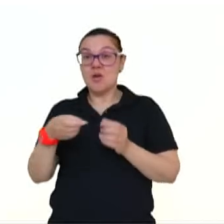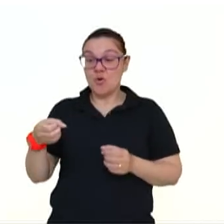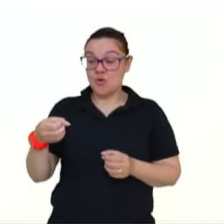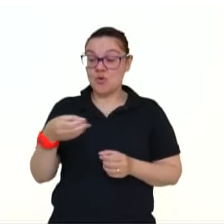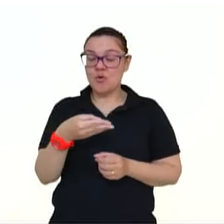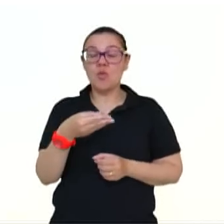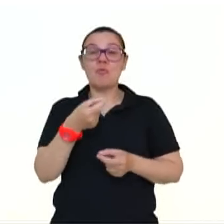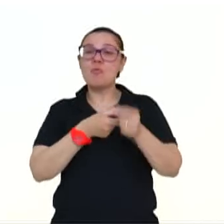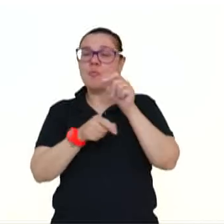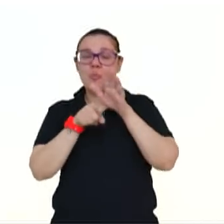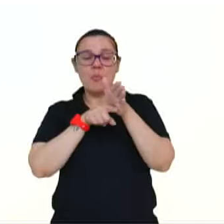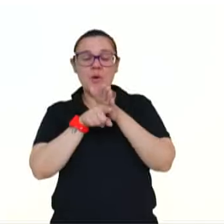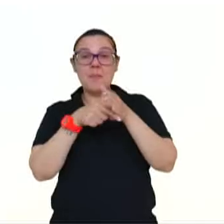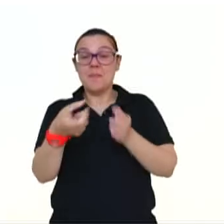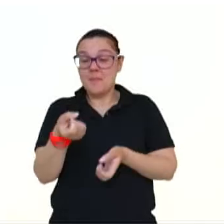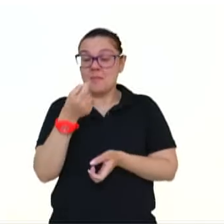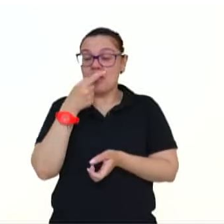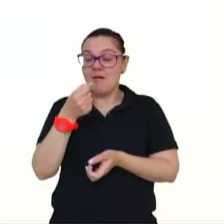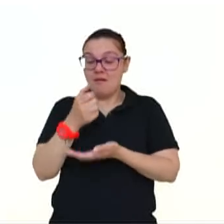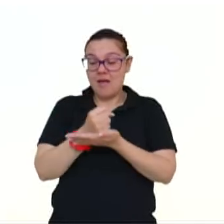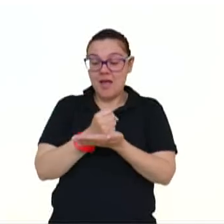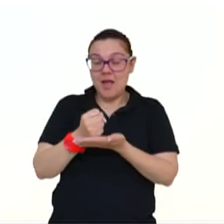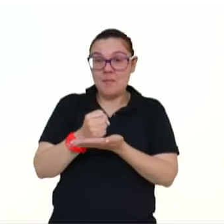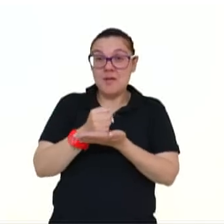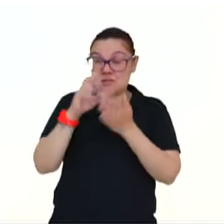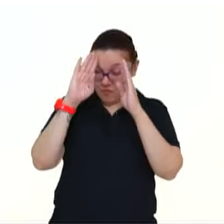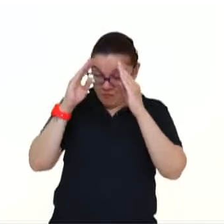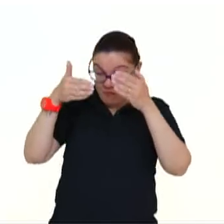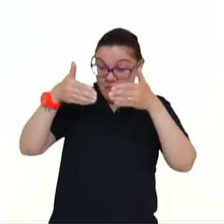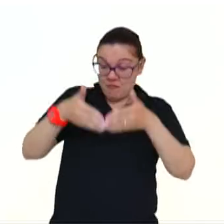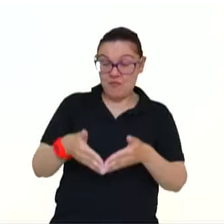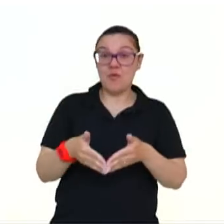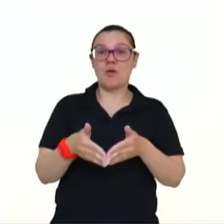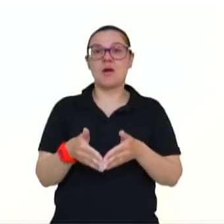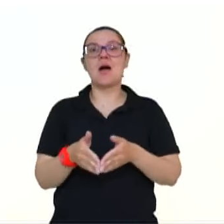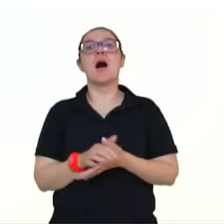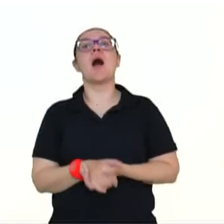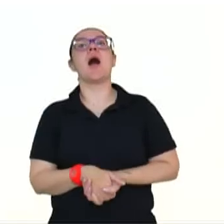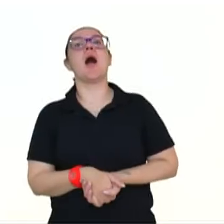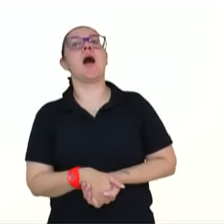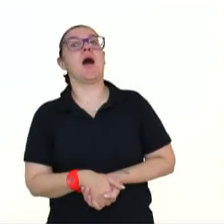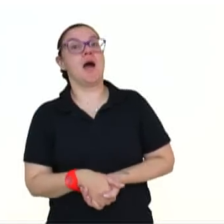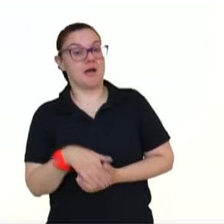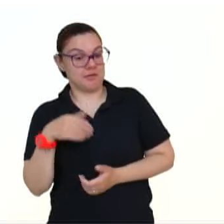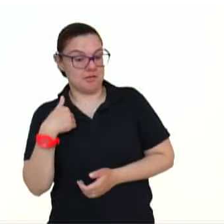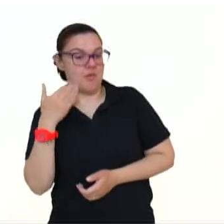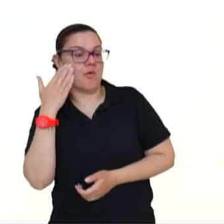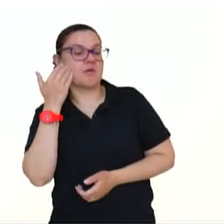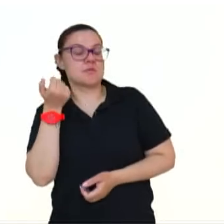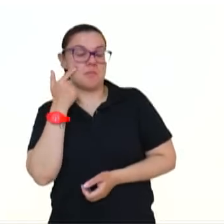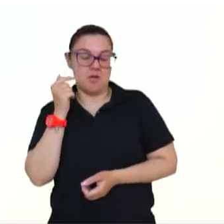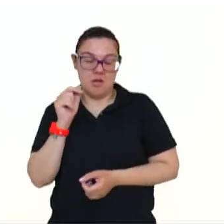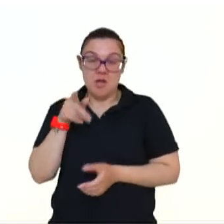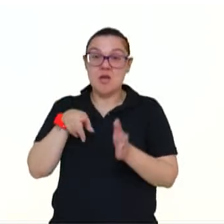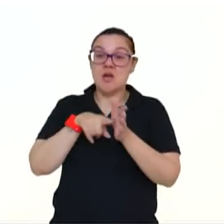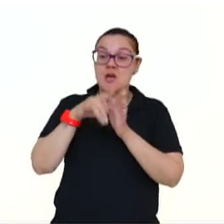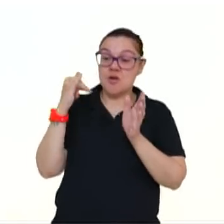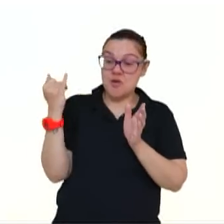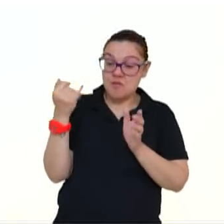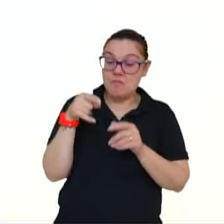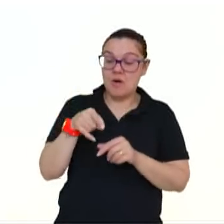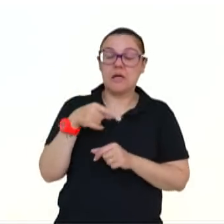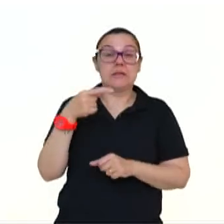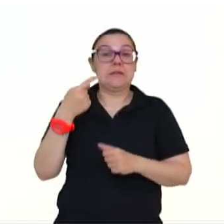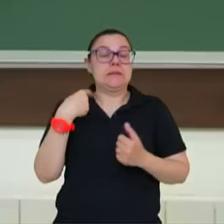pesquisas em busca de remédio específico. Eu quero saber essa informação porque eu